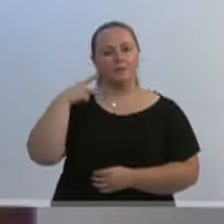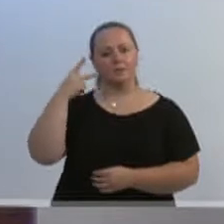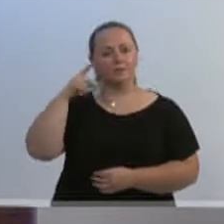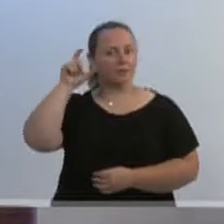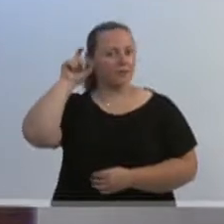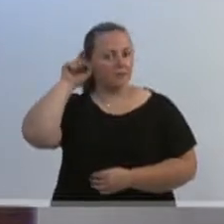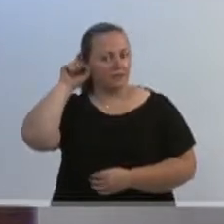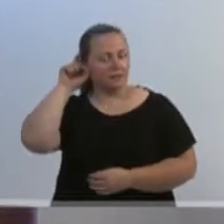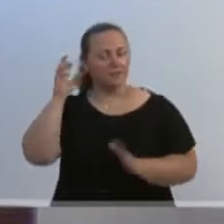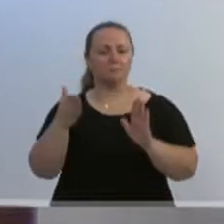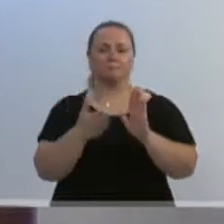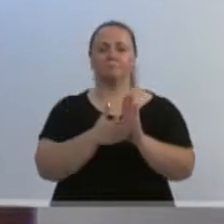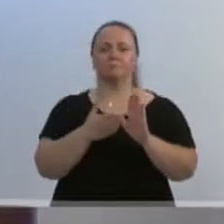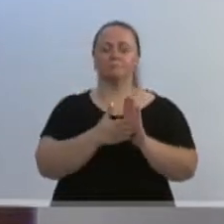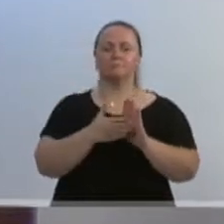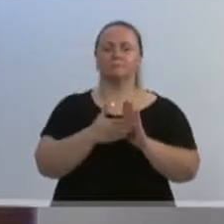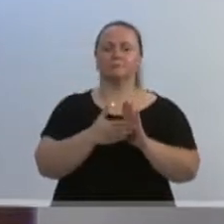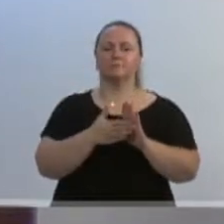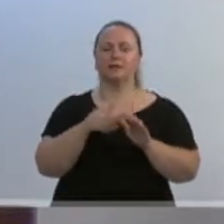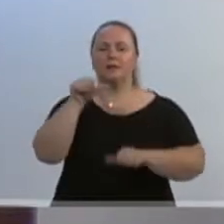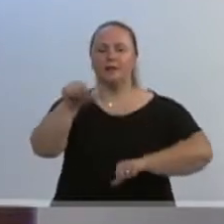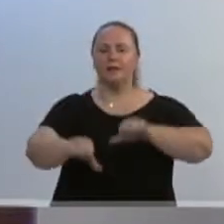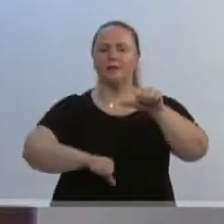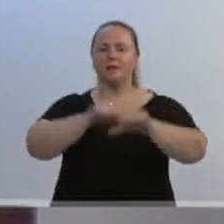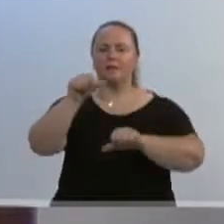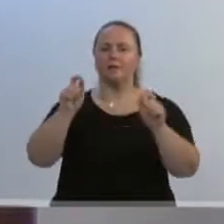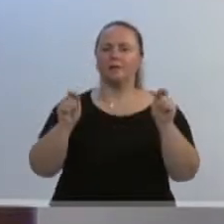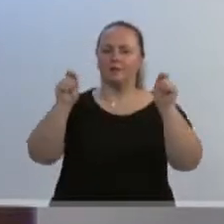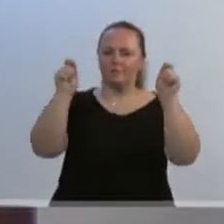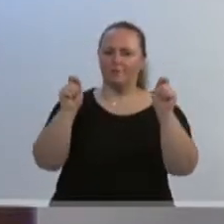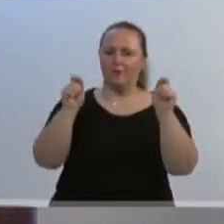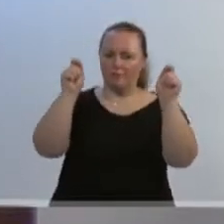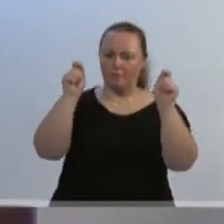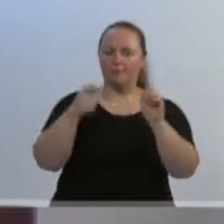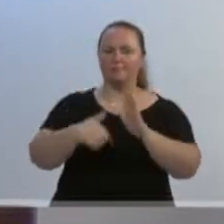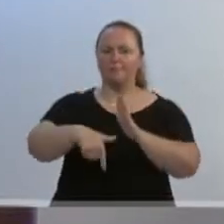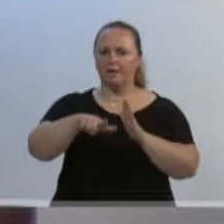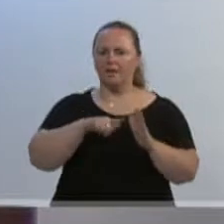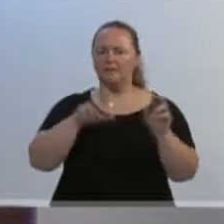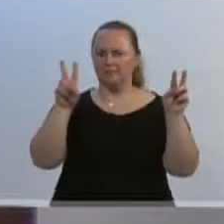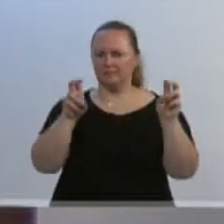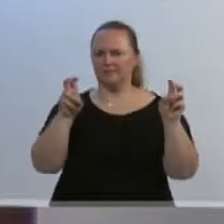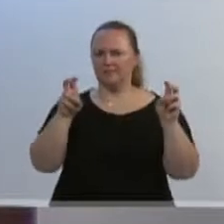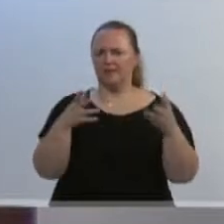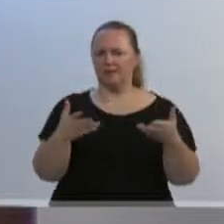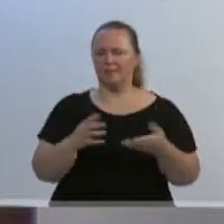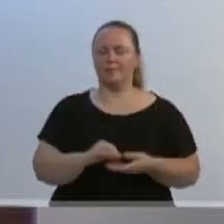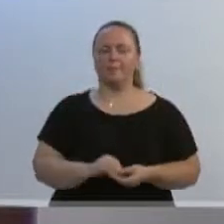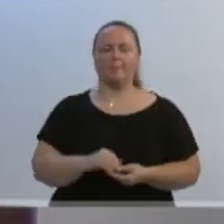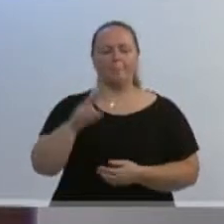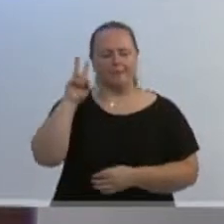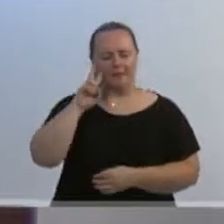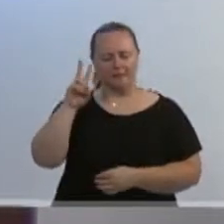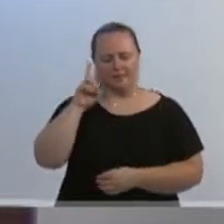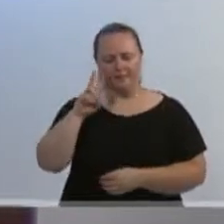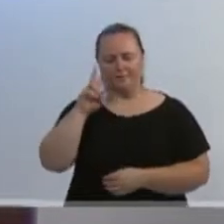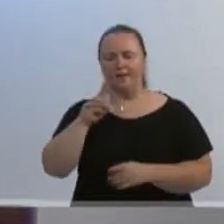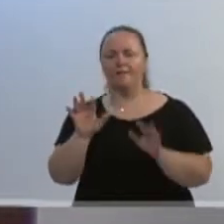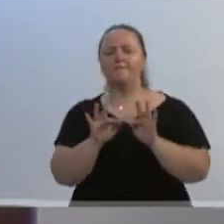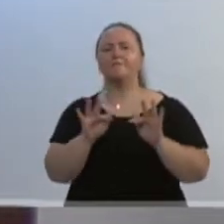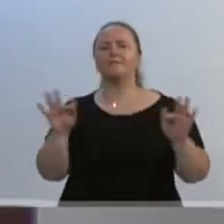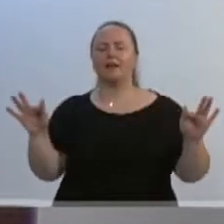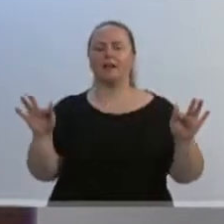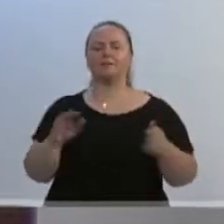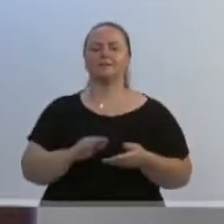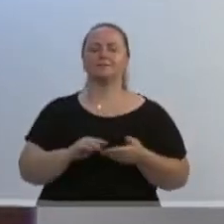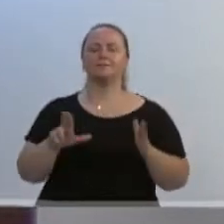a Semana da Reforma Luterana, e antes de entrar nesse tema polêmico, eu quero lembrar uma frase aqui de Lutero,